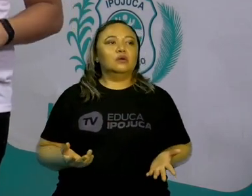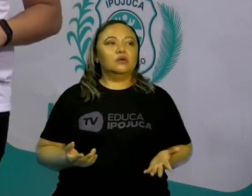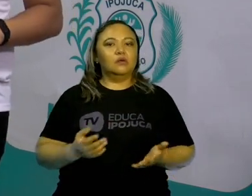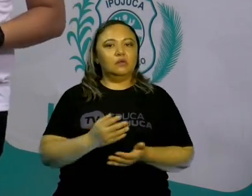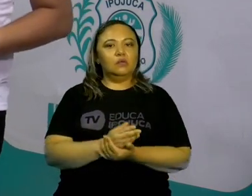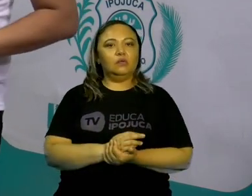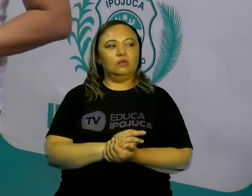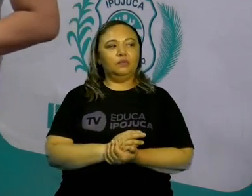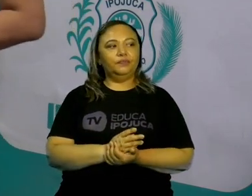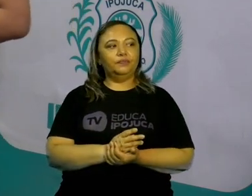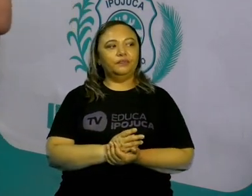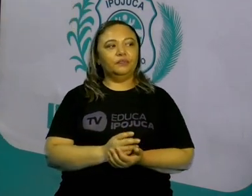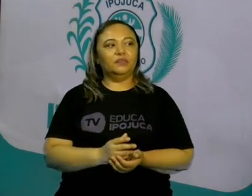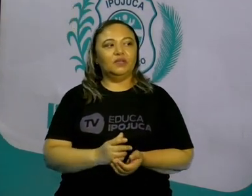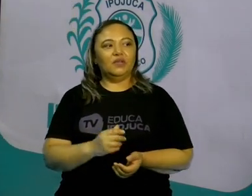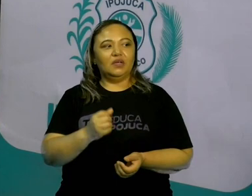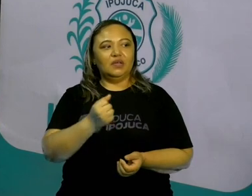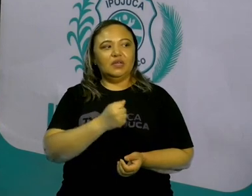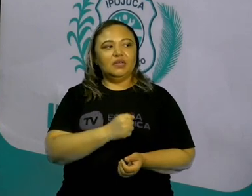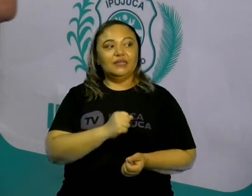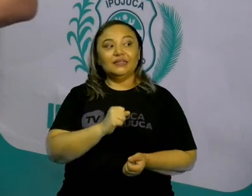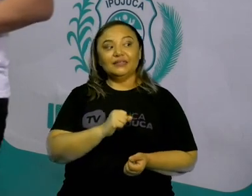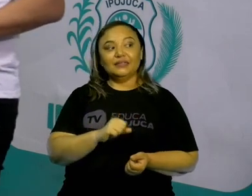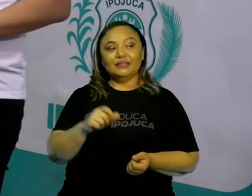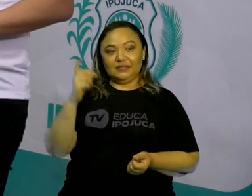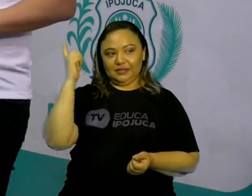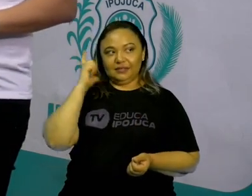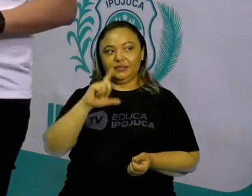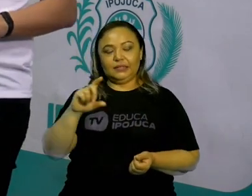Então, vamos lá, Julieta. Será que ela vai ter sorte?